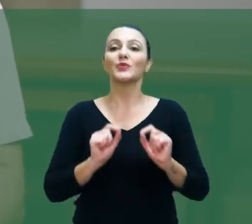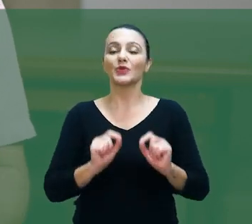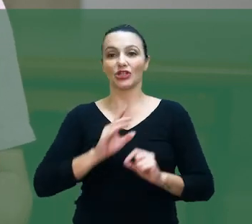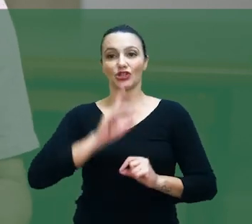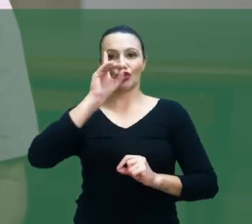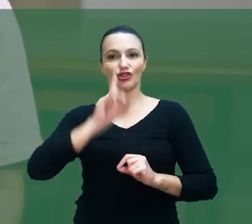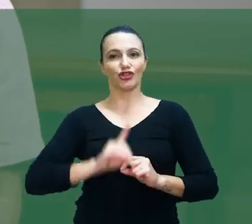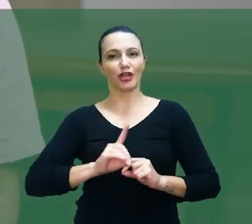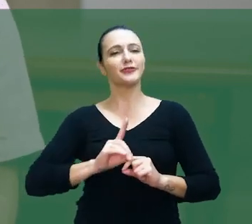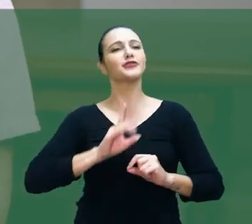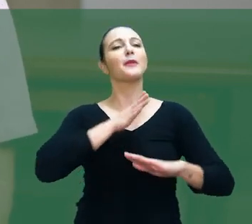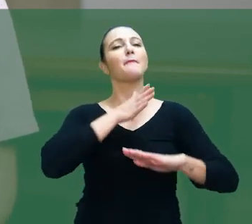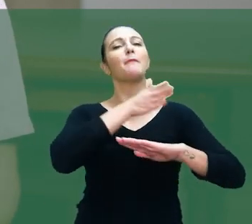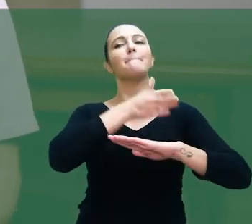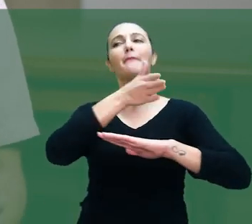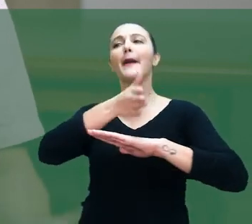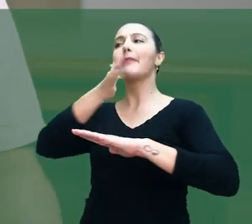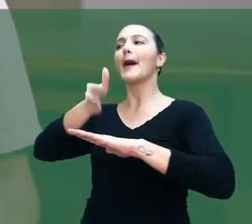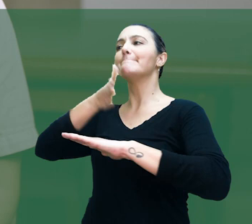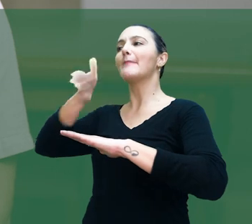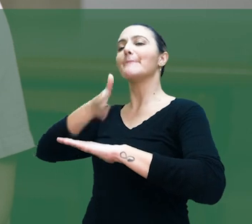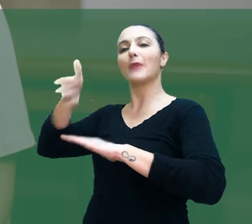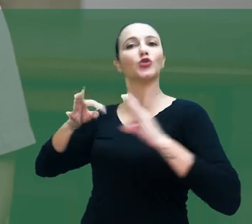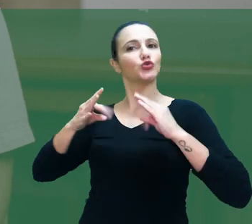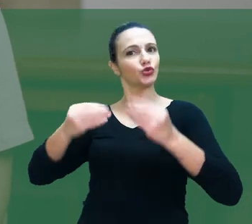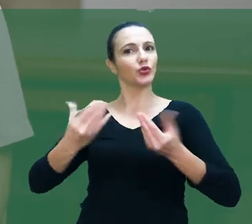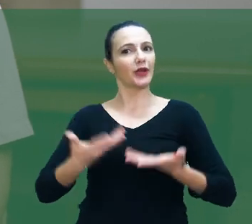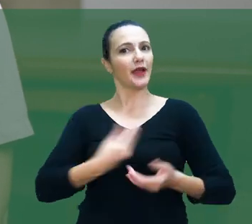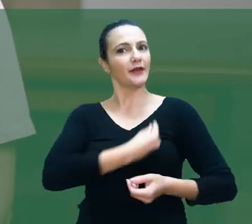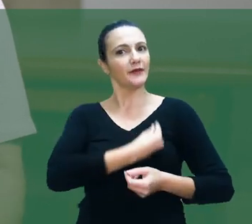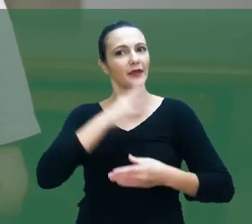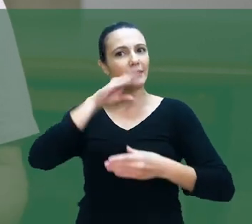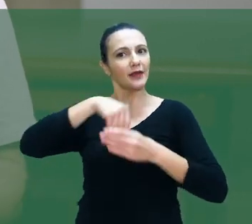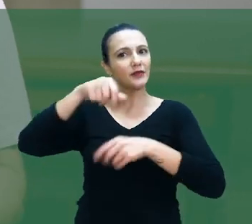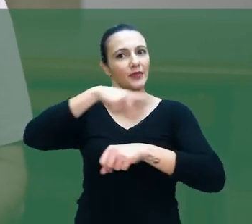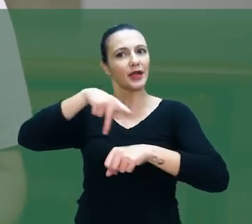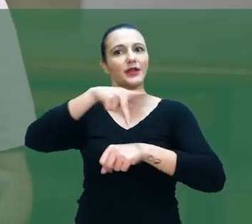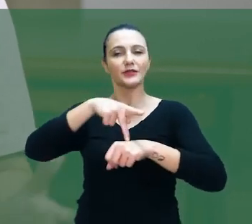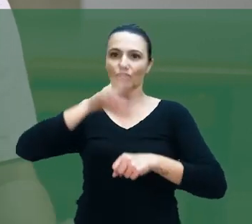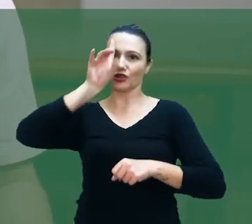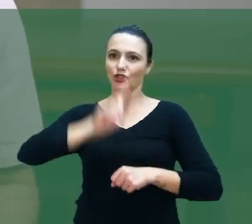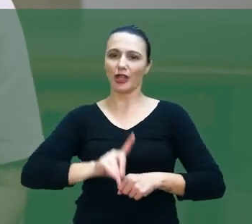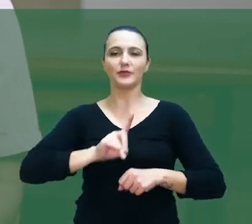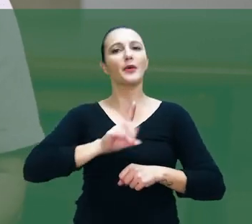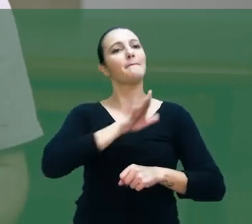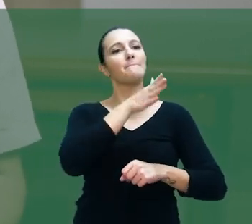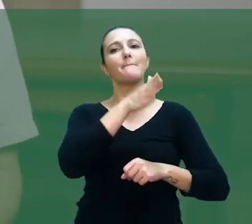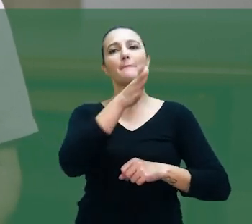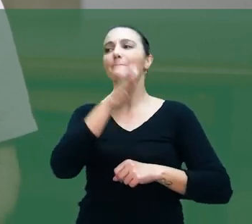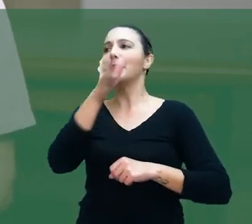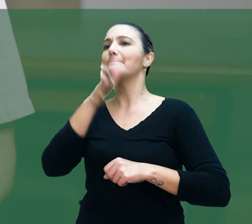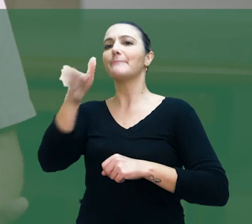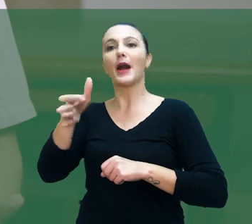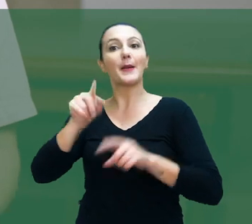do direito de ir e vir, né? Que todos queremos viver em países que tenham consagrado ali o direito a ir e vir, mas a gente